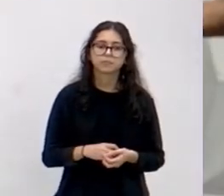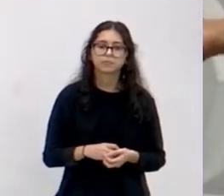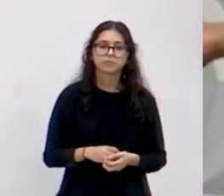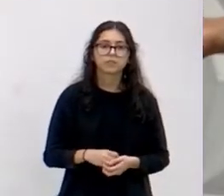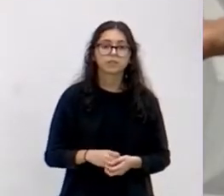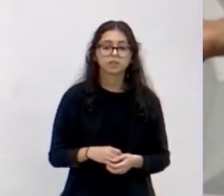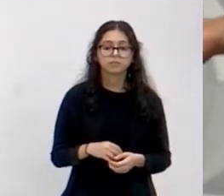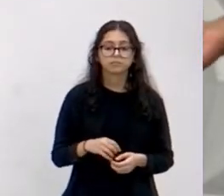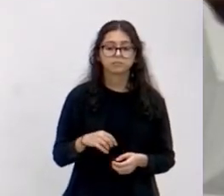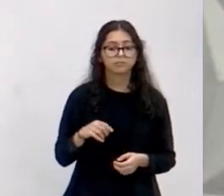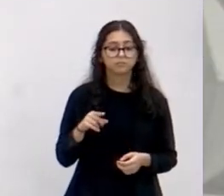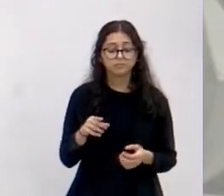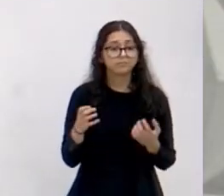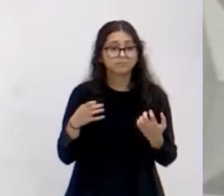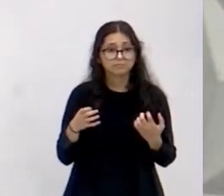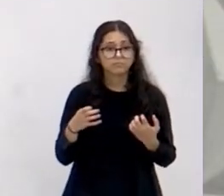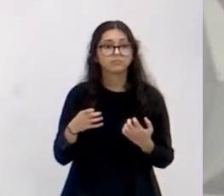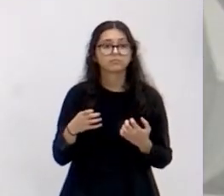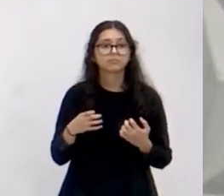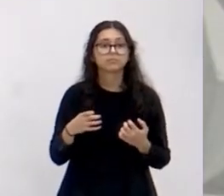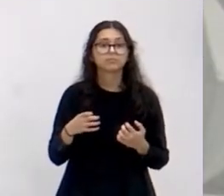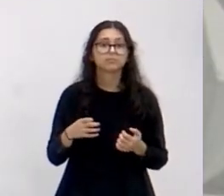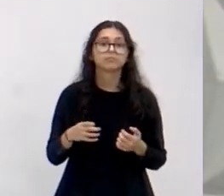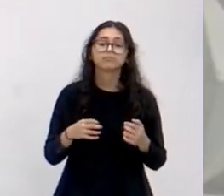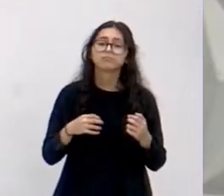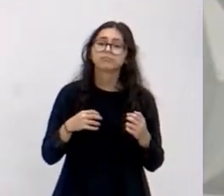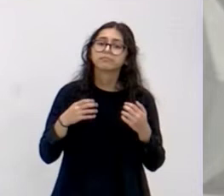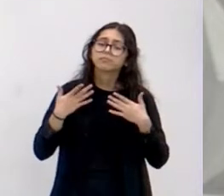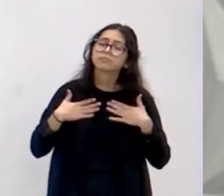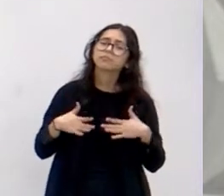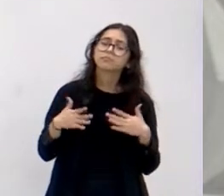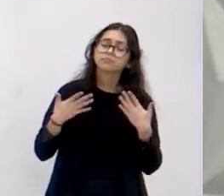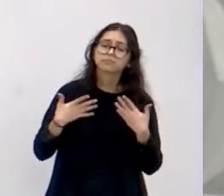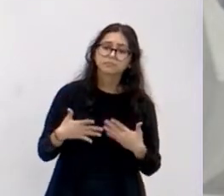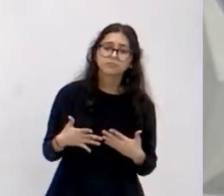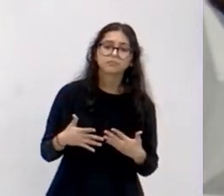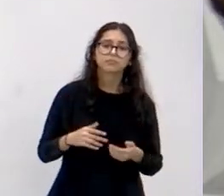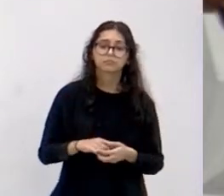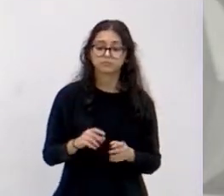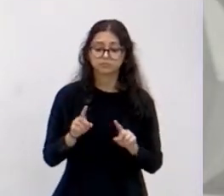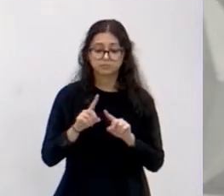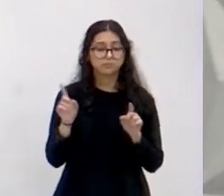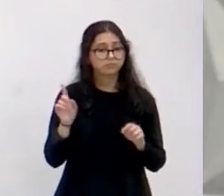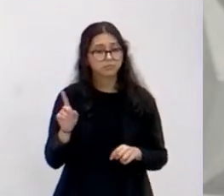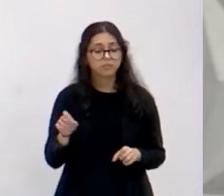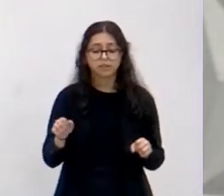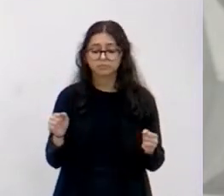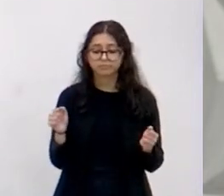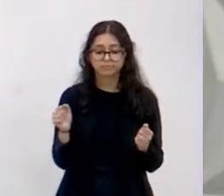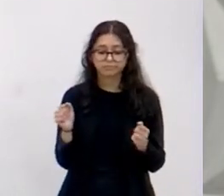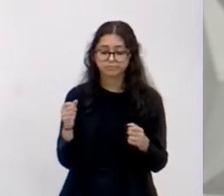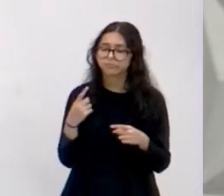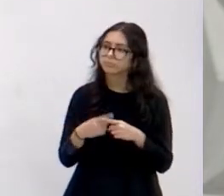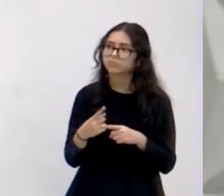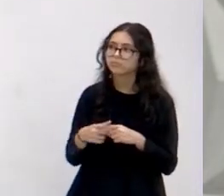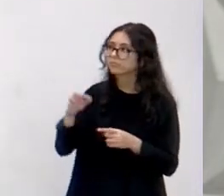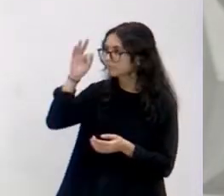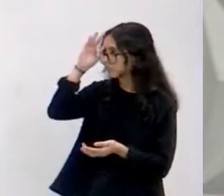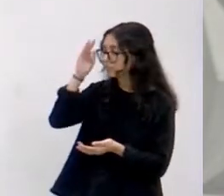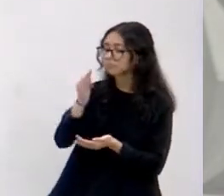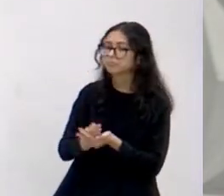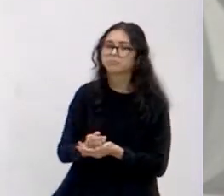tenho direito de estar cansado e eu estar cansado não tem nada a ver com a minha fé viu eu continuo Crendo mas eu estou cansado